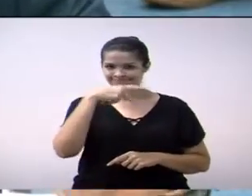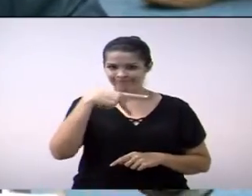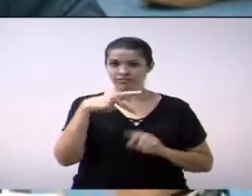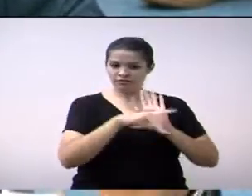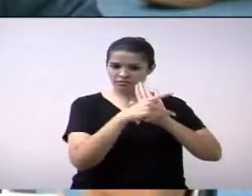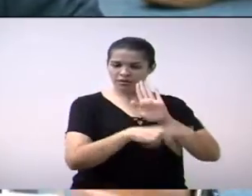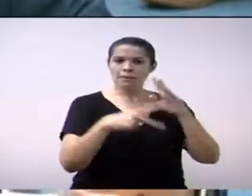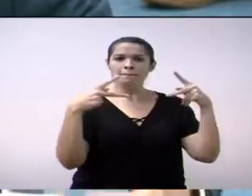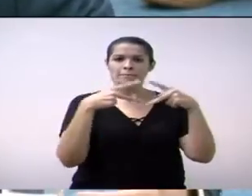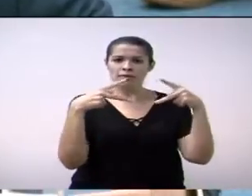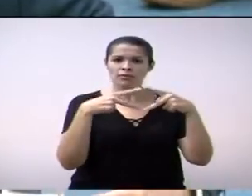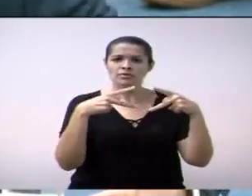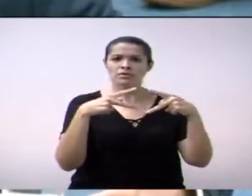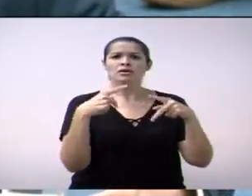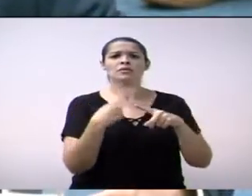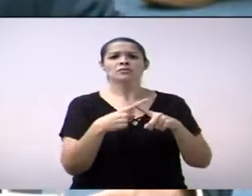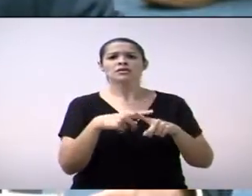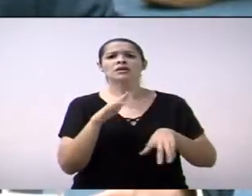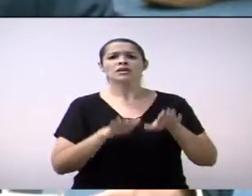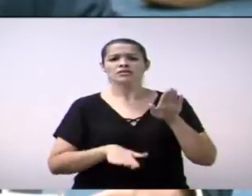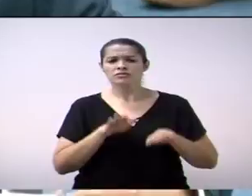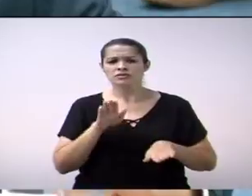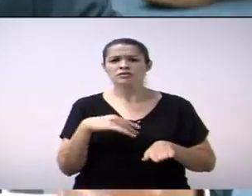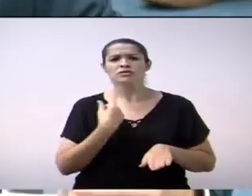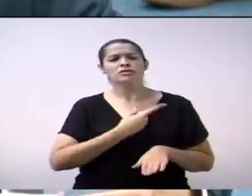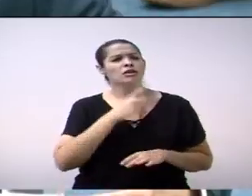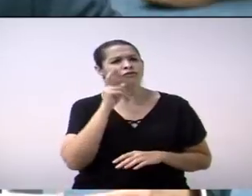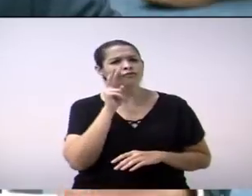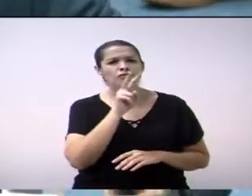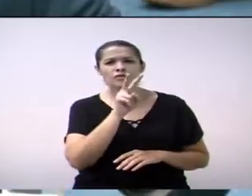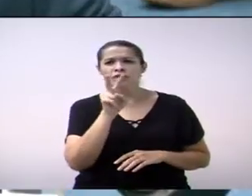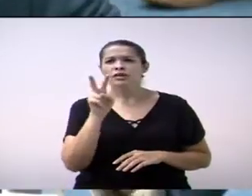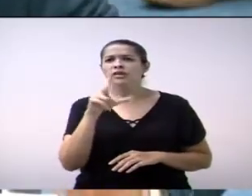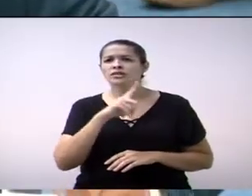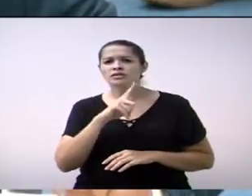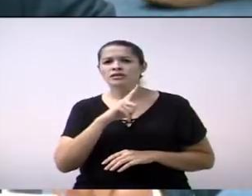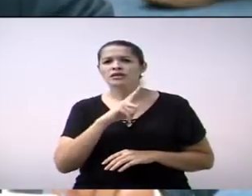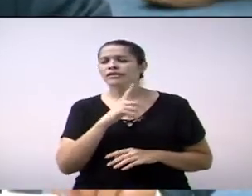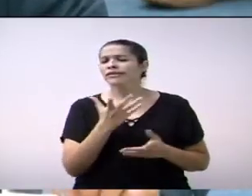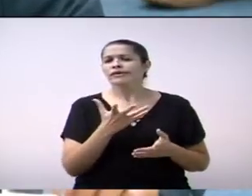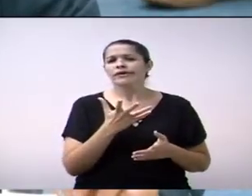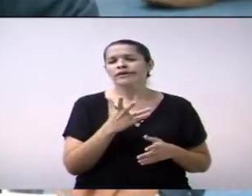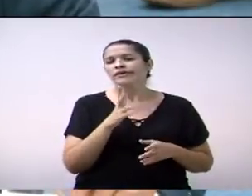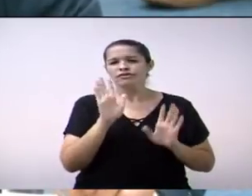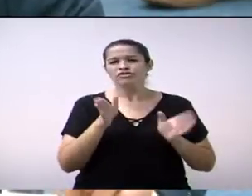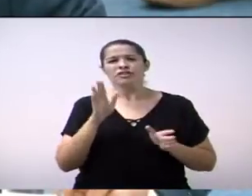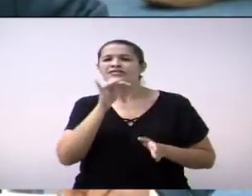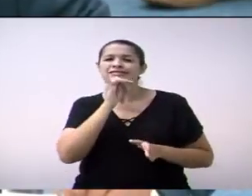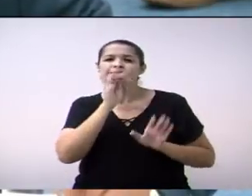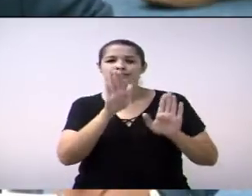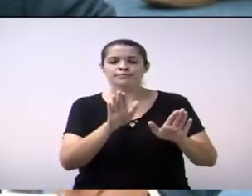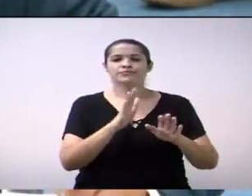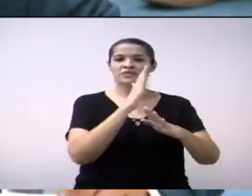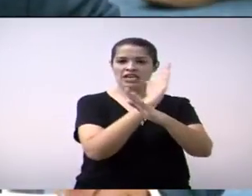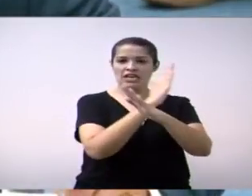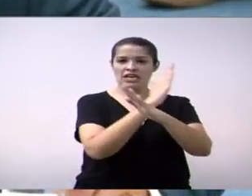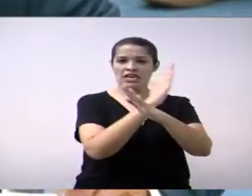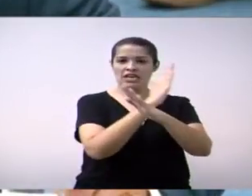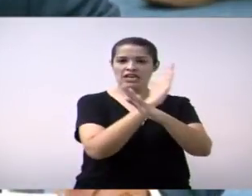passamos, muitas vezes nós passamos em alguns empreendimentos e nessas obras está escrito lá, construídos pelo fundo FGTS.